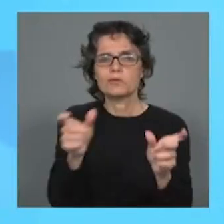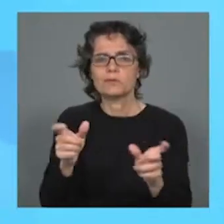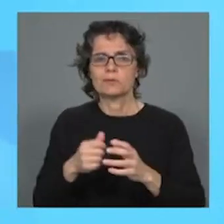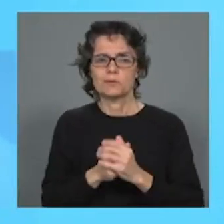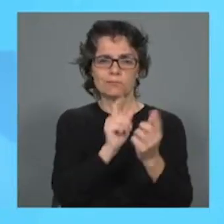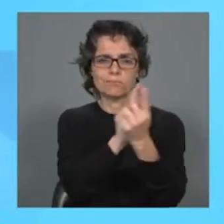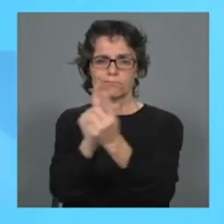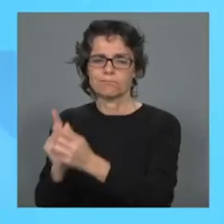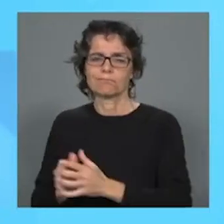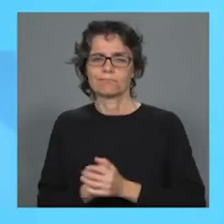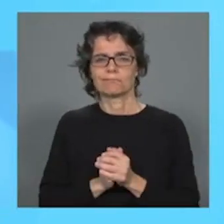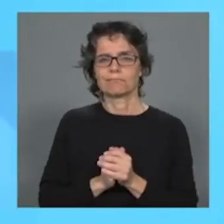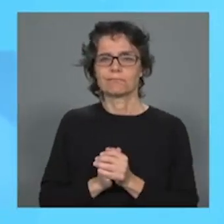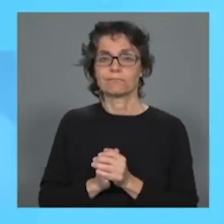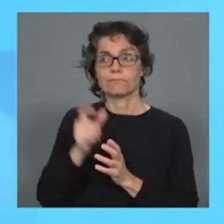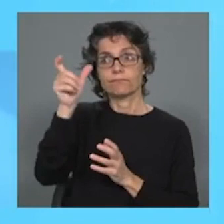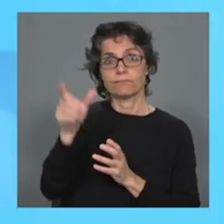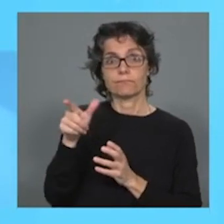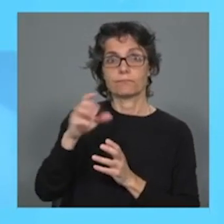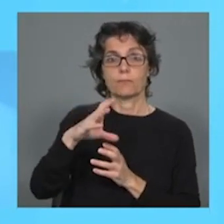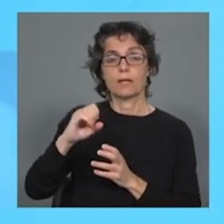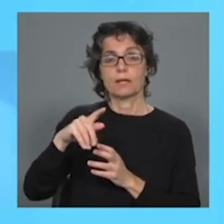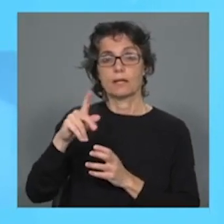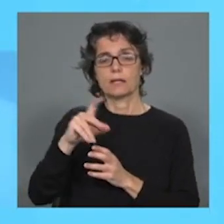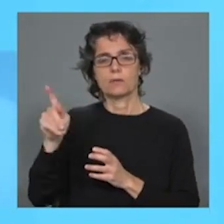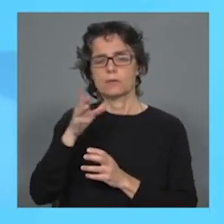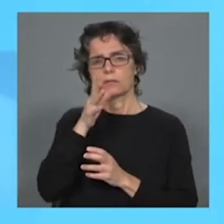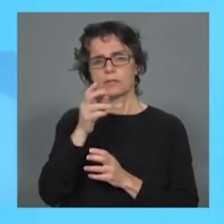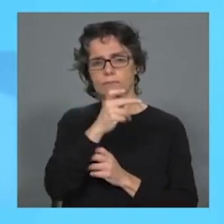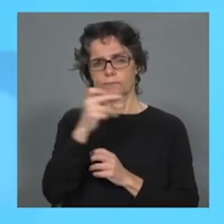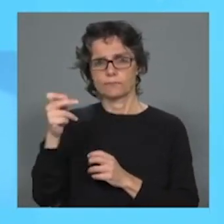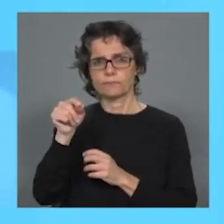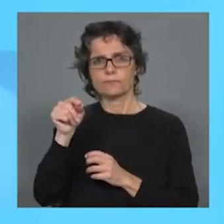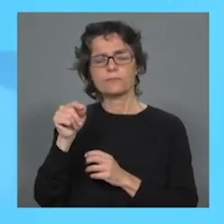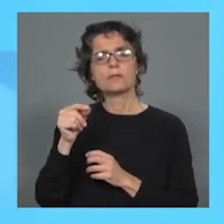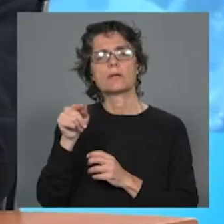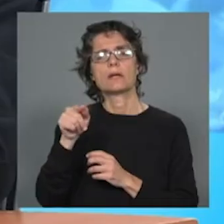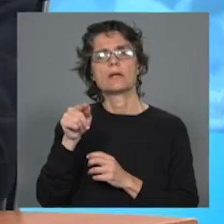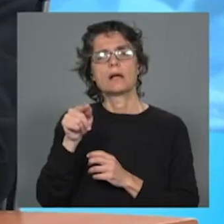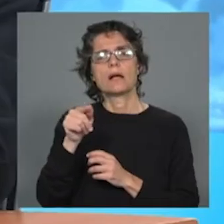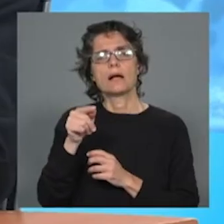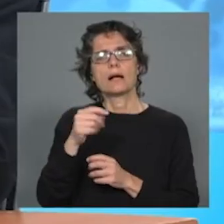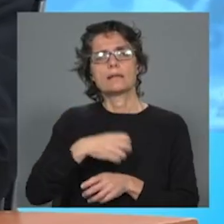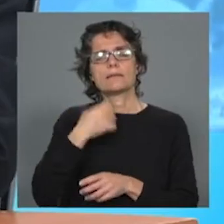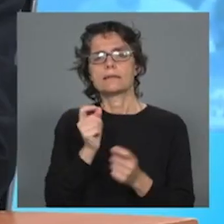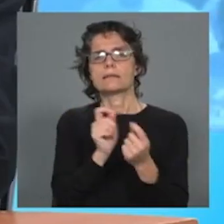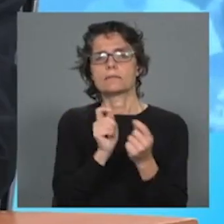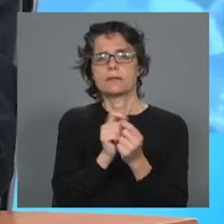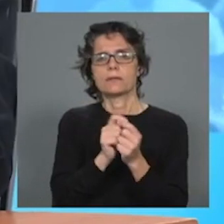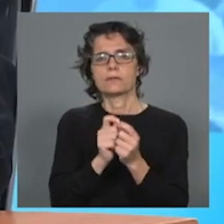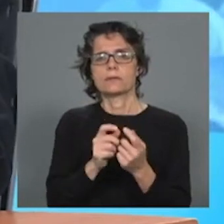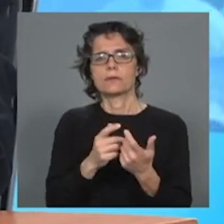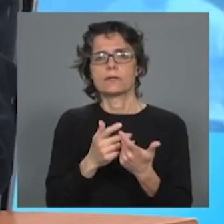de Carlos de Foucault, a semelhança é a medida do amor? É evidente para ele e tão